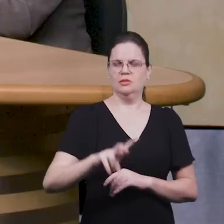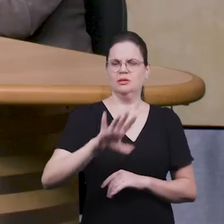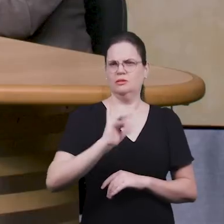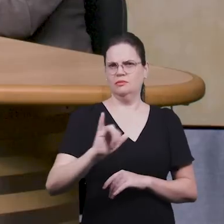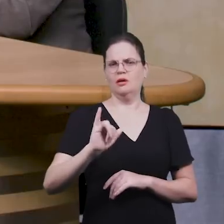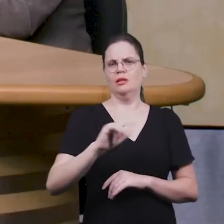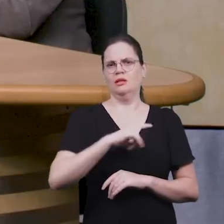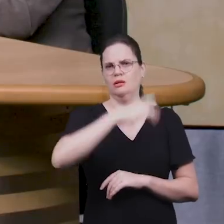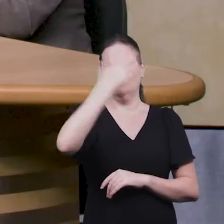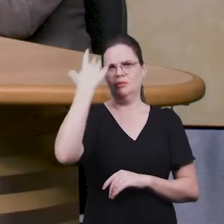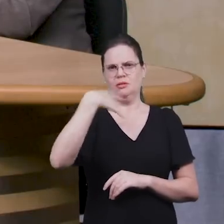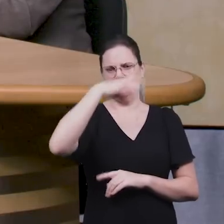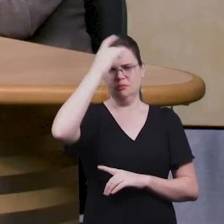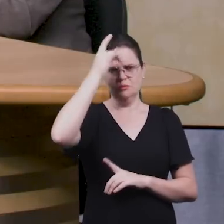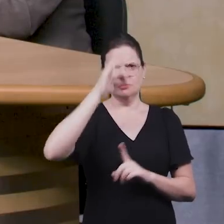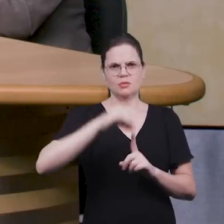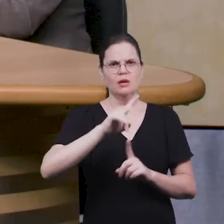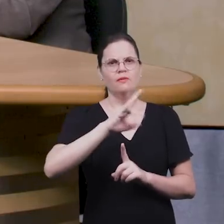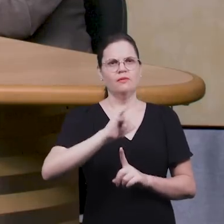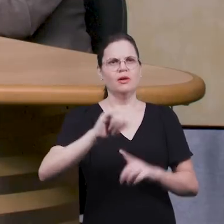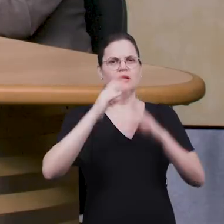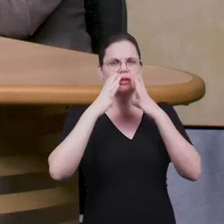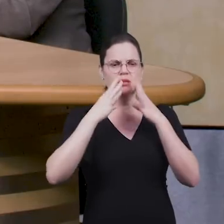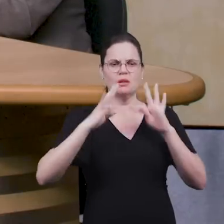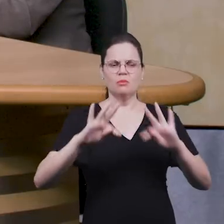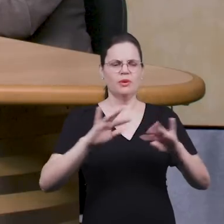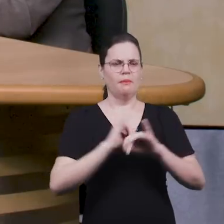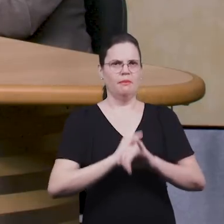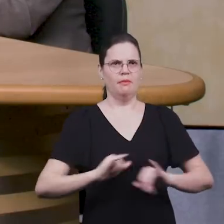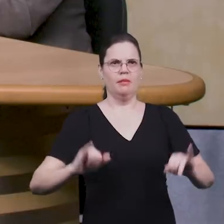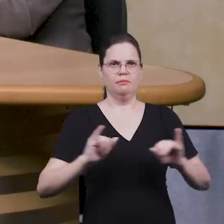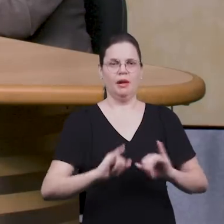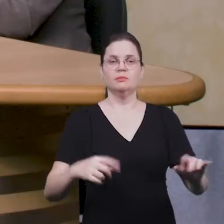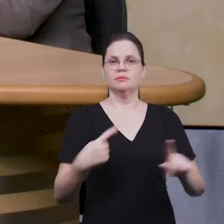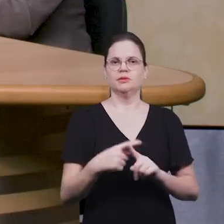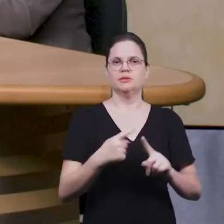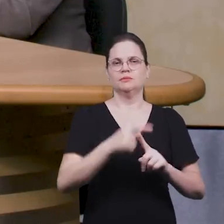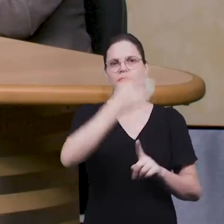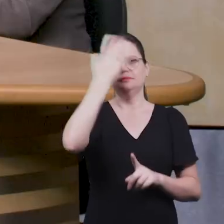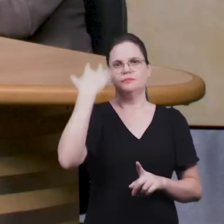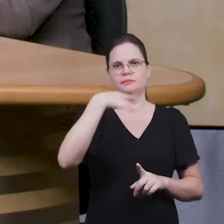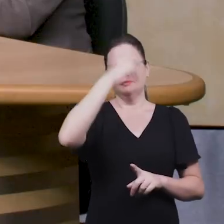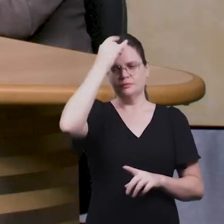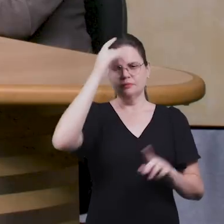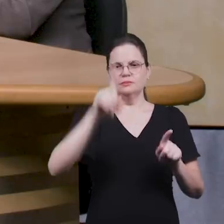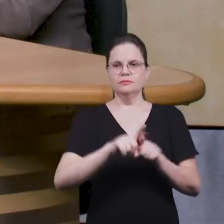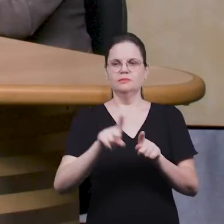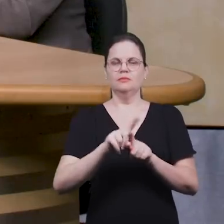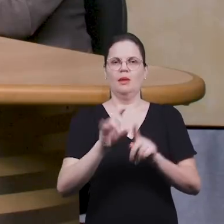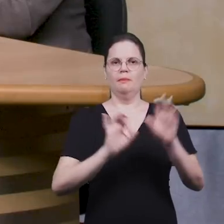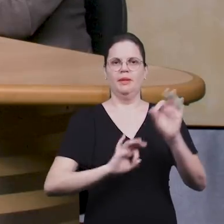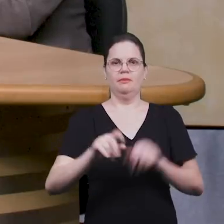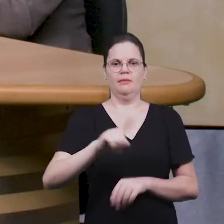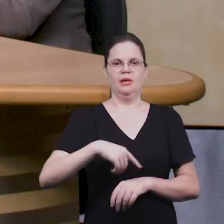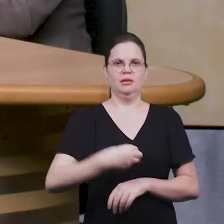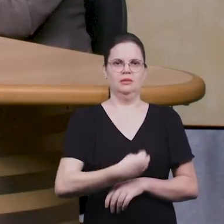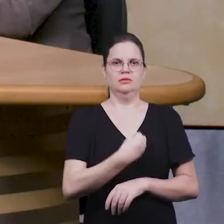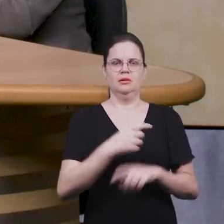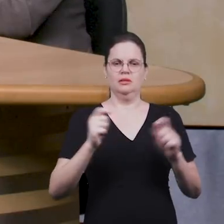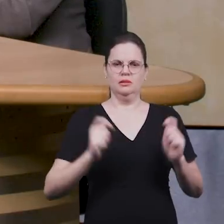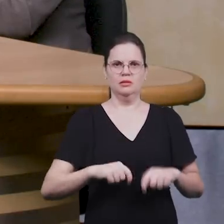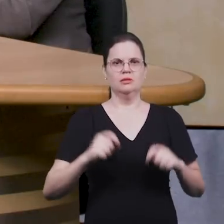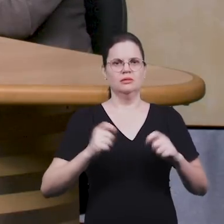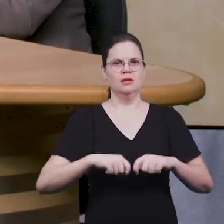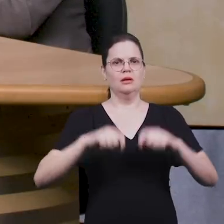Santo, ser-me-eis testemunhas, ou seja, o batismo com o Espírito Santo também é um preparo para testemunhar, levar